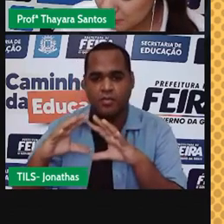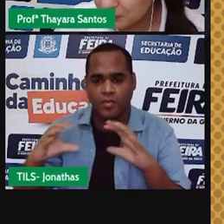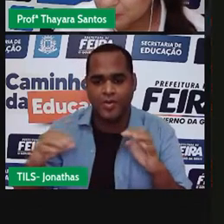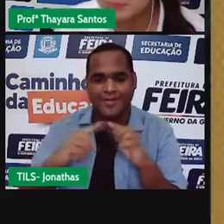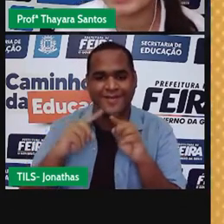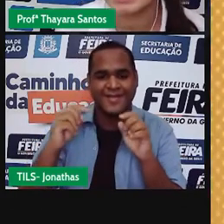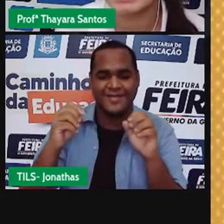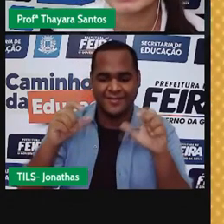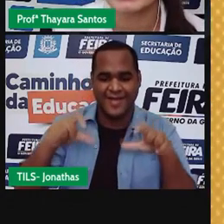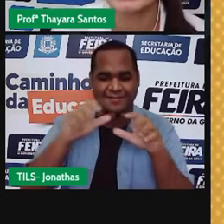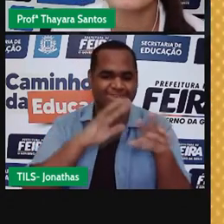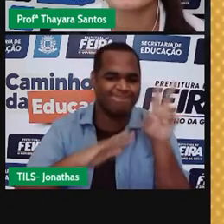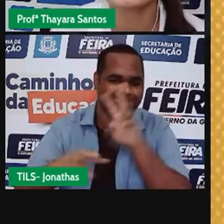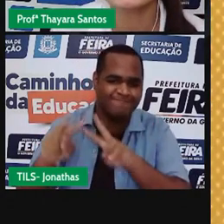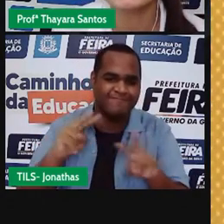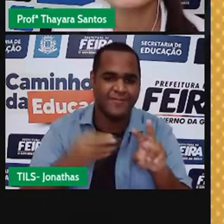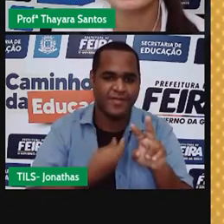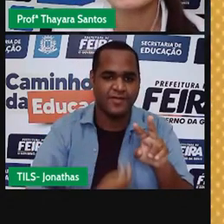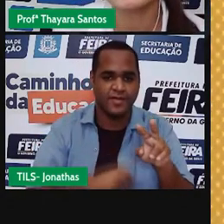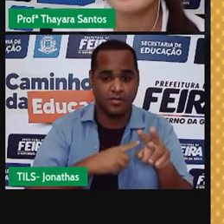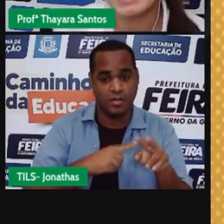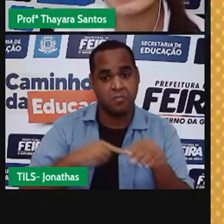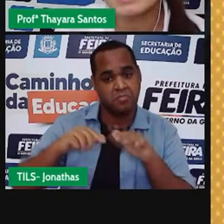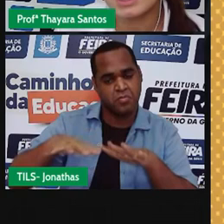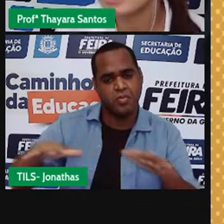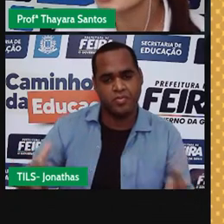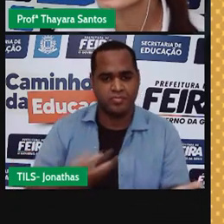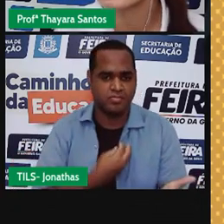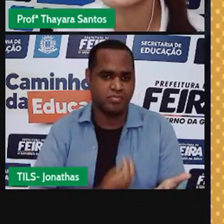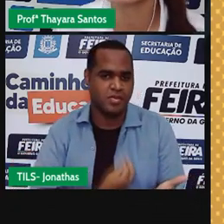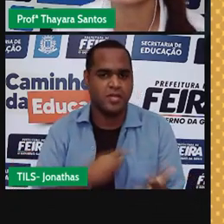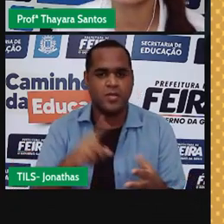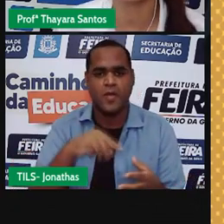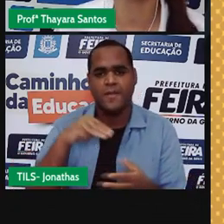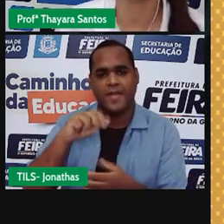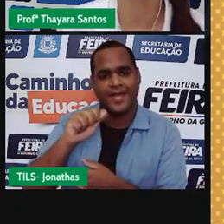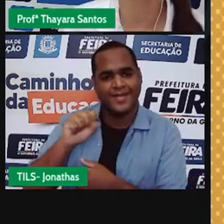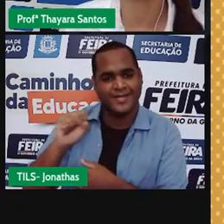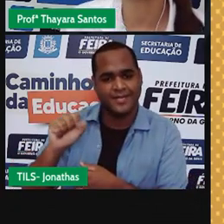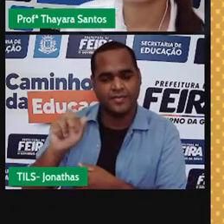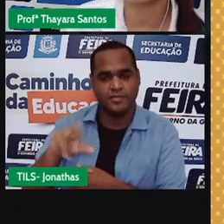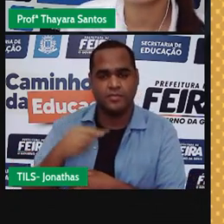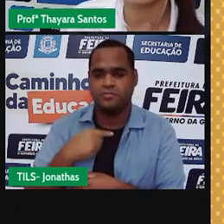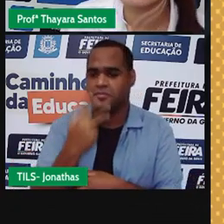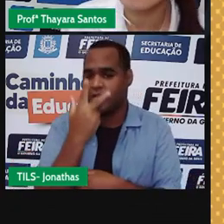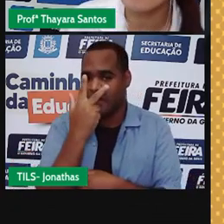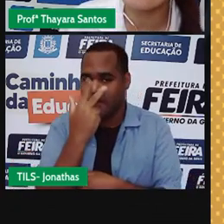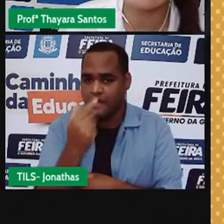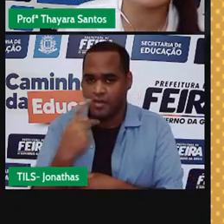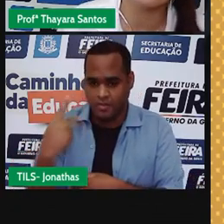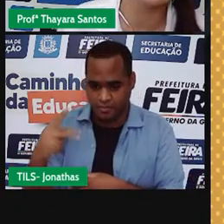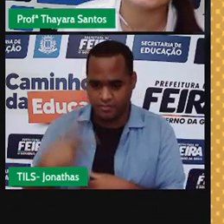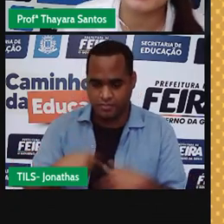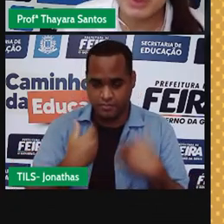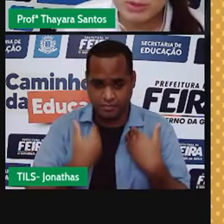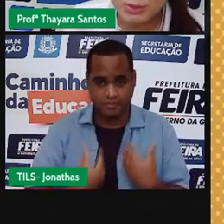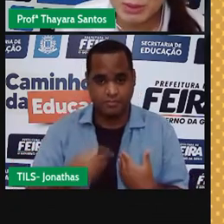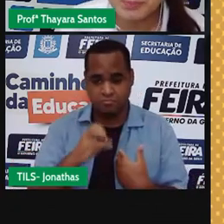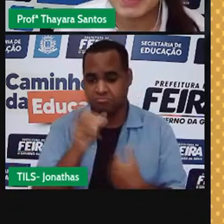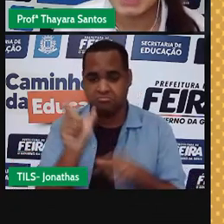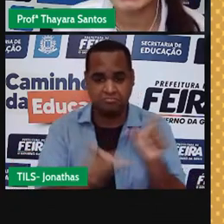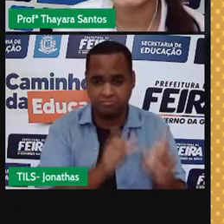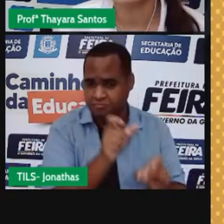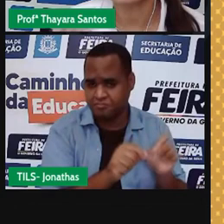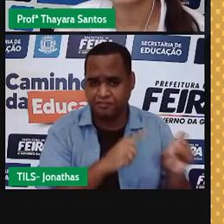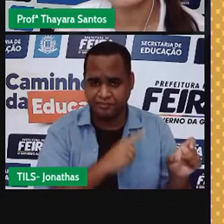espaço. E quando a gente fala de massa, a gente está falando da quantidade de matéria que um corpo ou um objeto